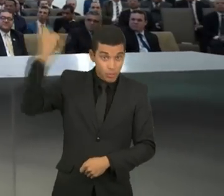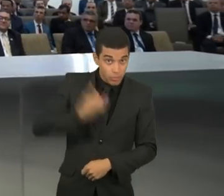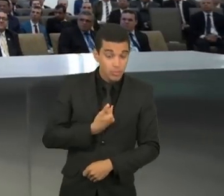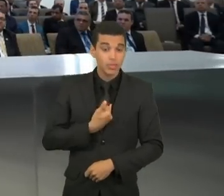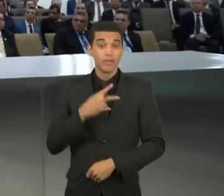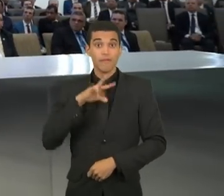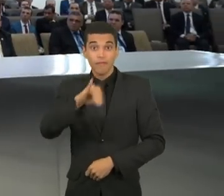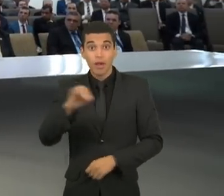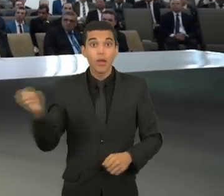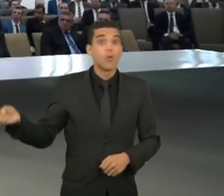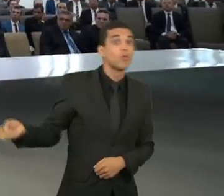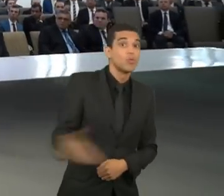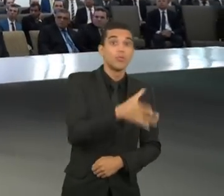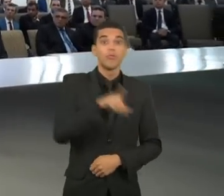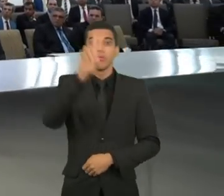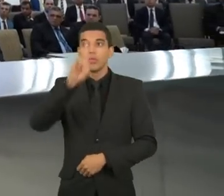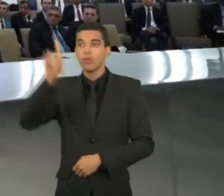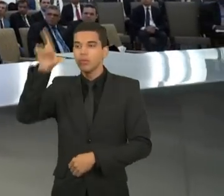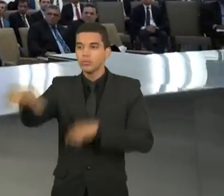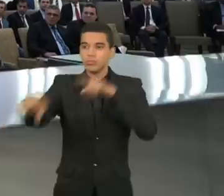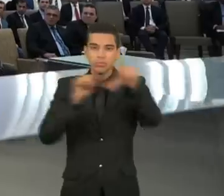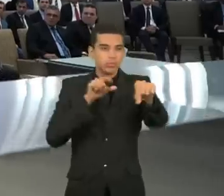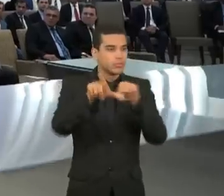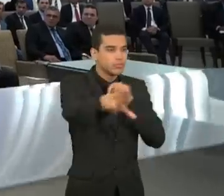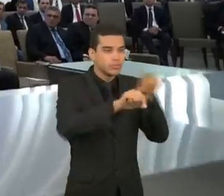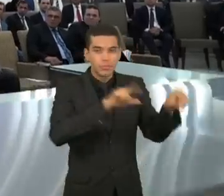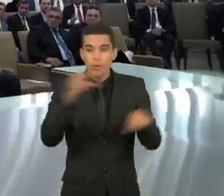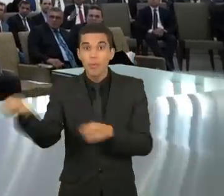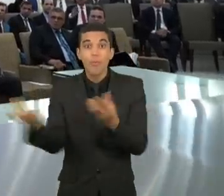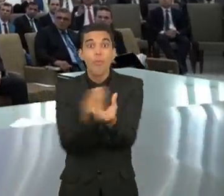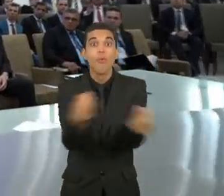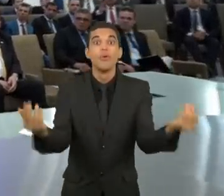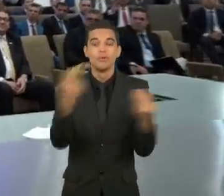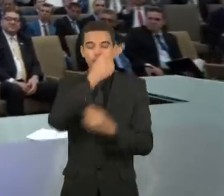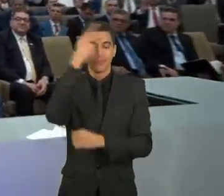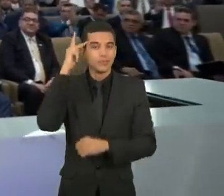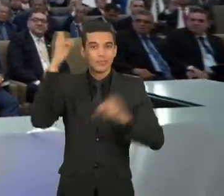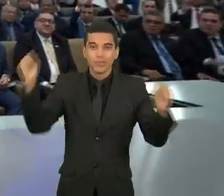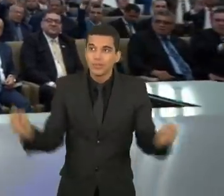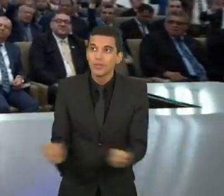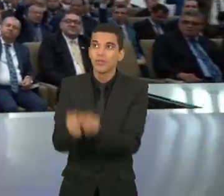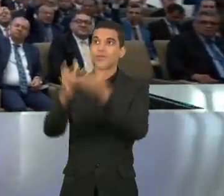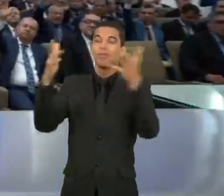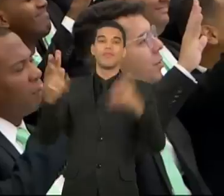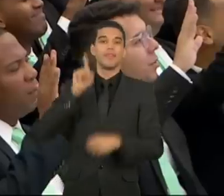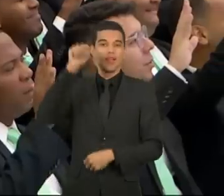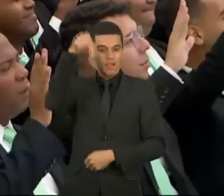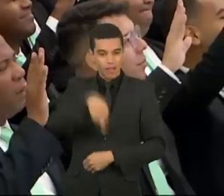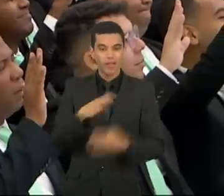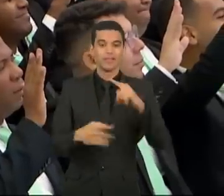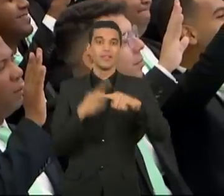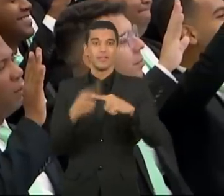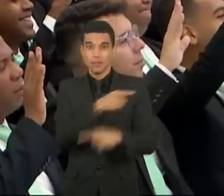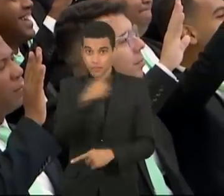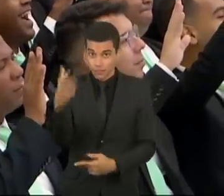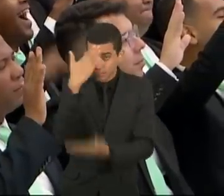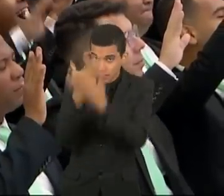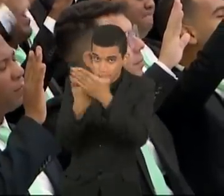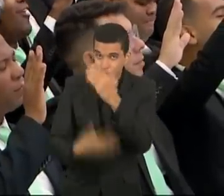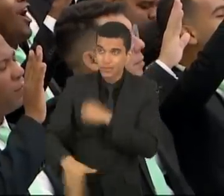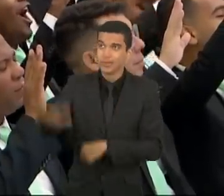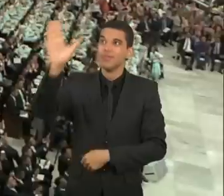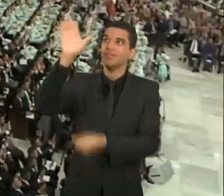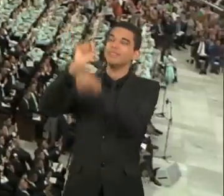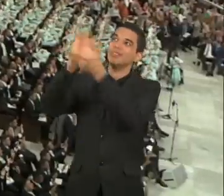a muitos em áreas específicas para glorificar a minha palavra nesta igreja. Quem crê, levanta a mão